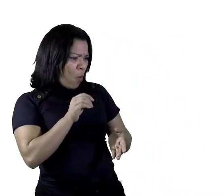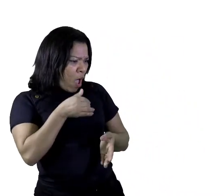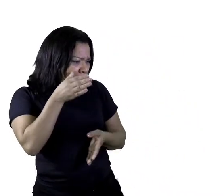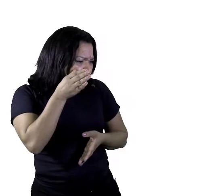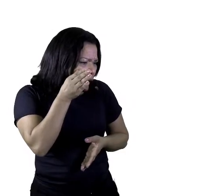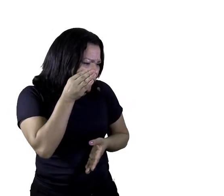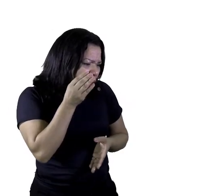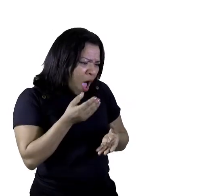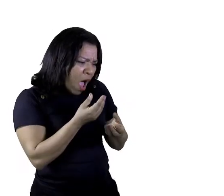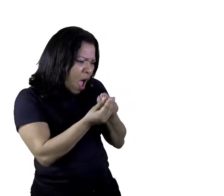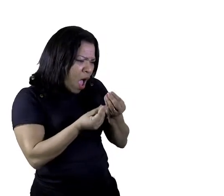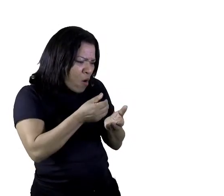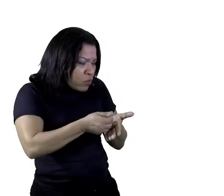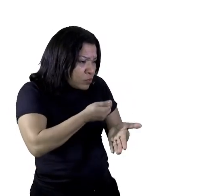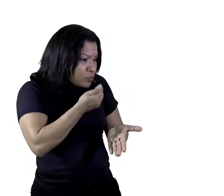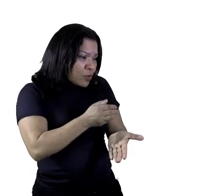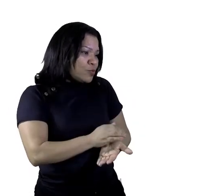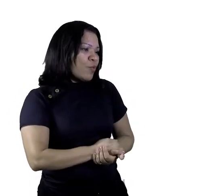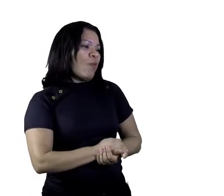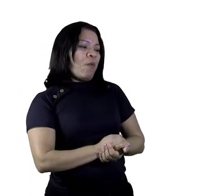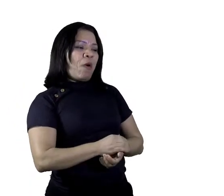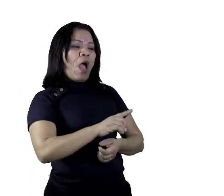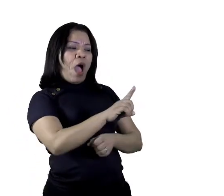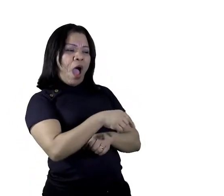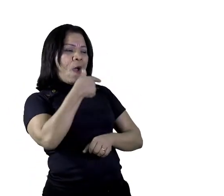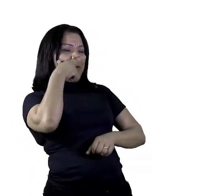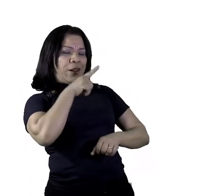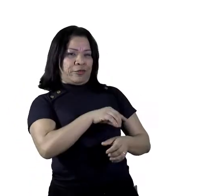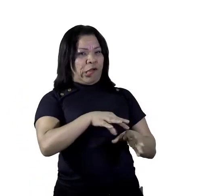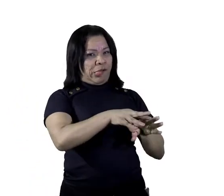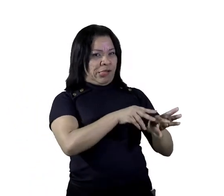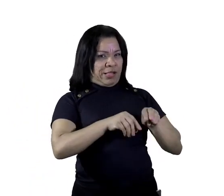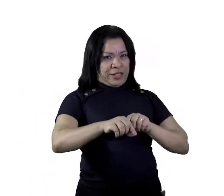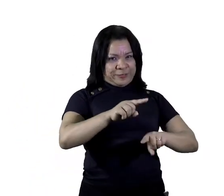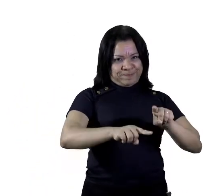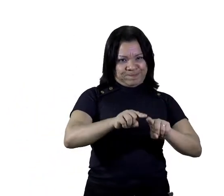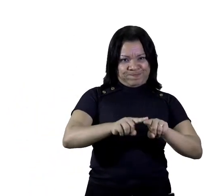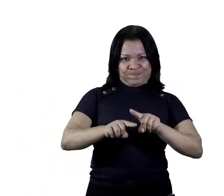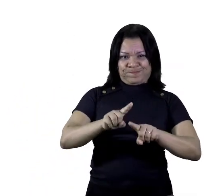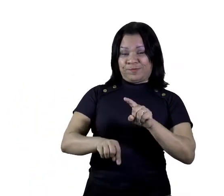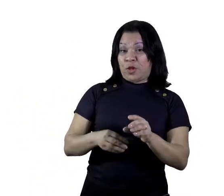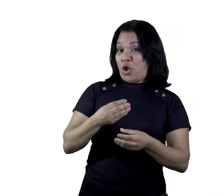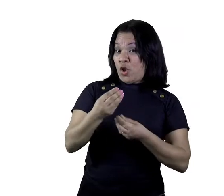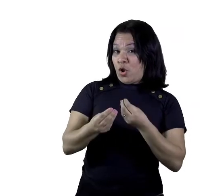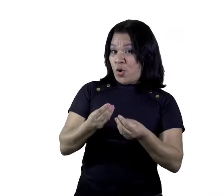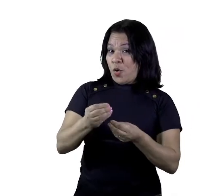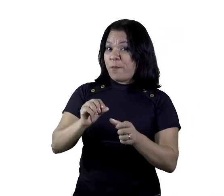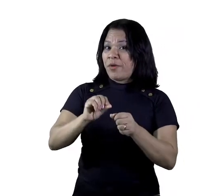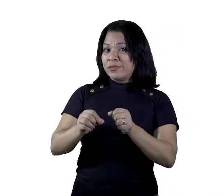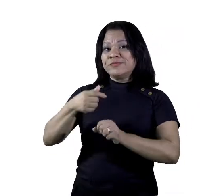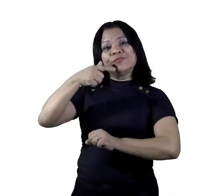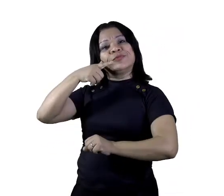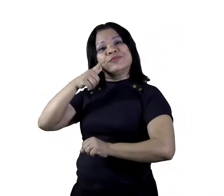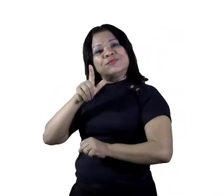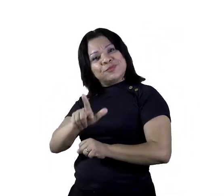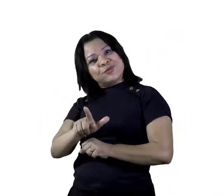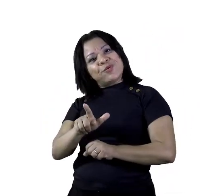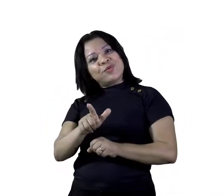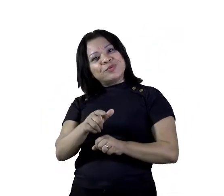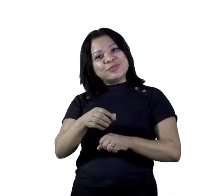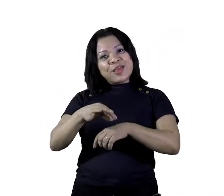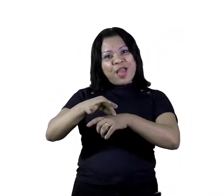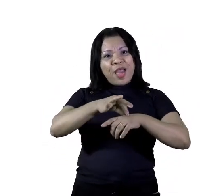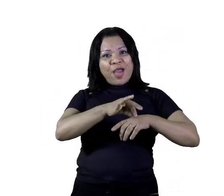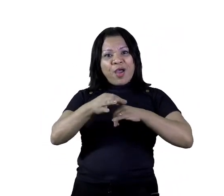como seria aquela sopa, para ele conseguir os ingredientes. Como ele fez e conseguiu os alimentos para fazer